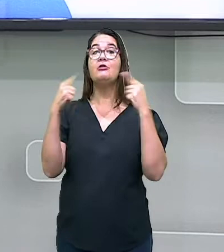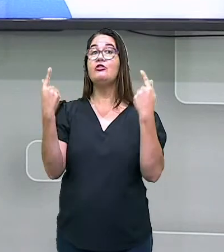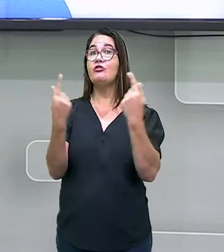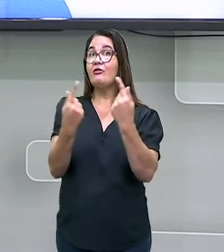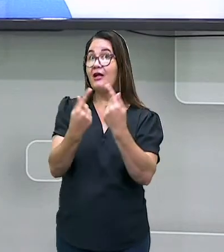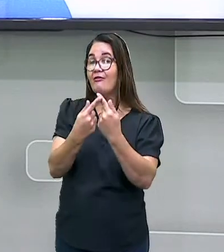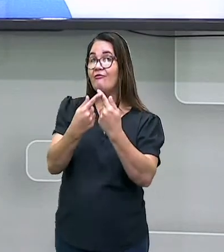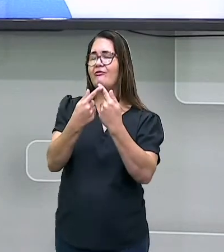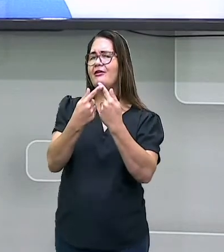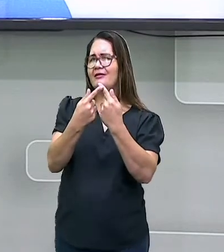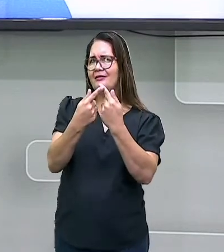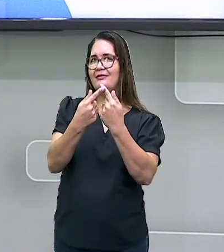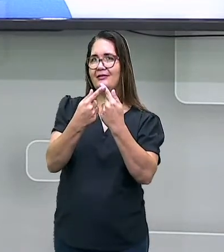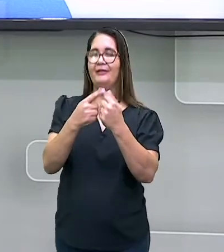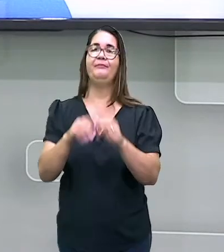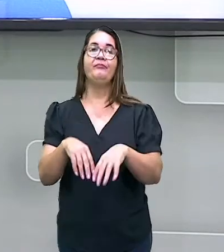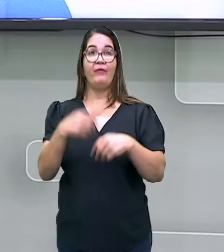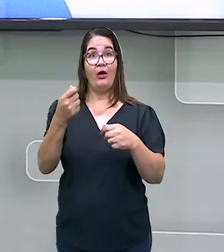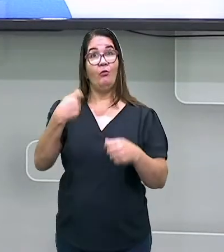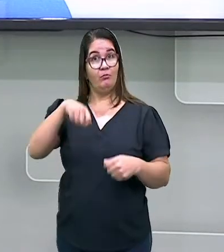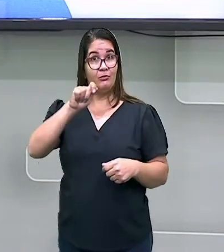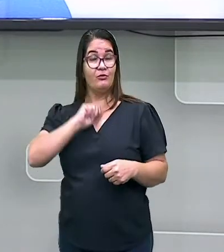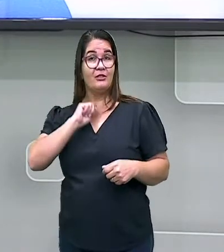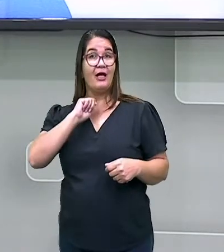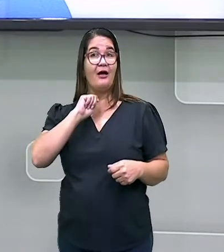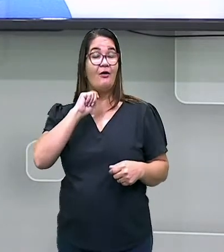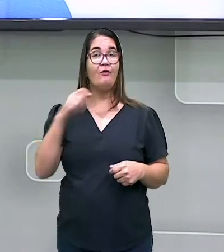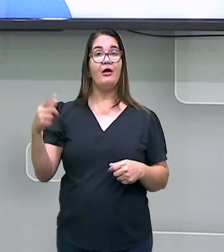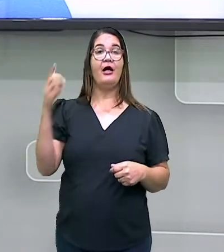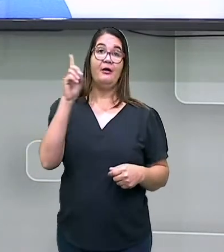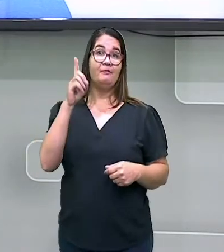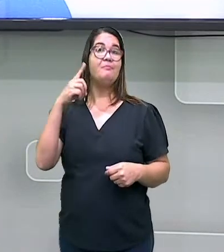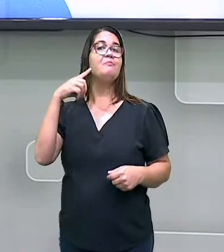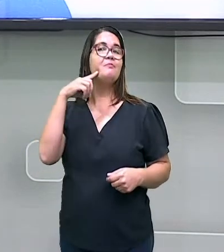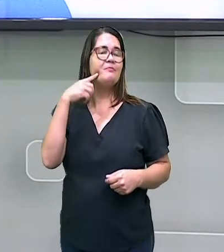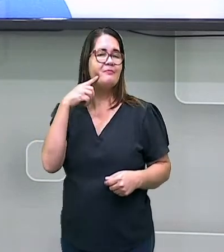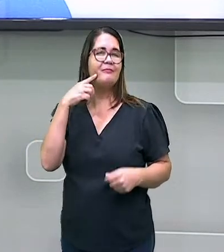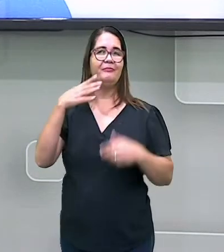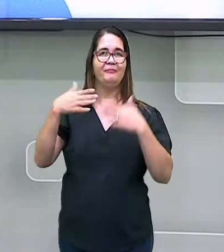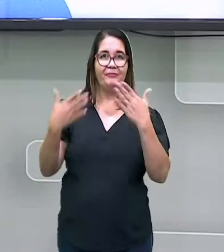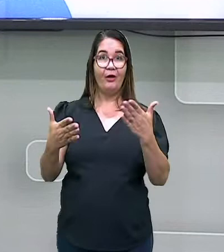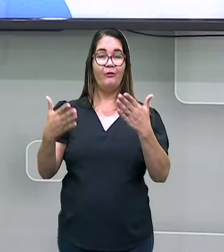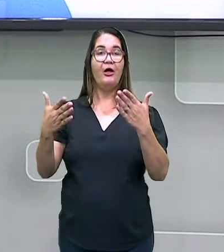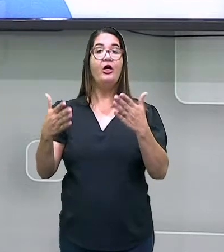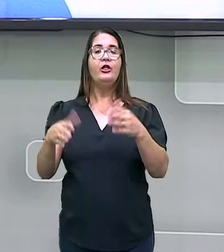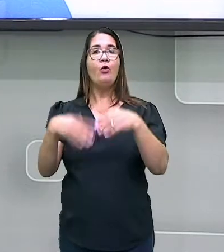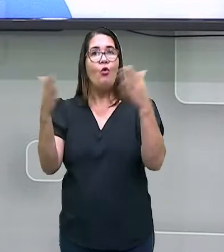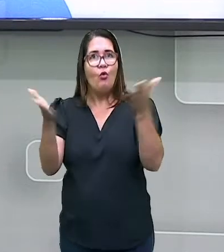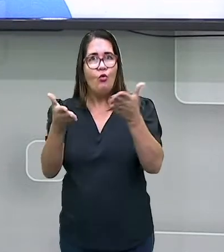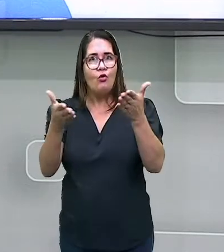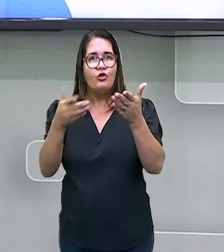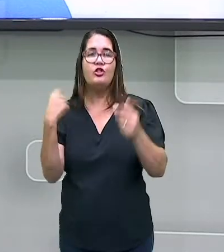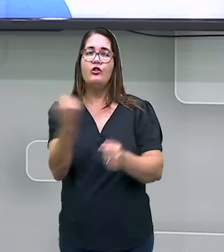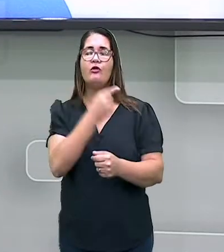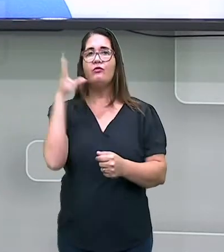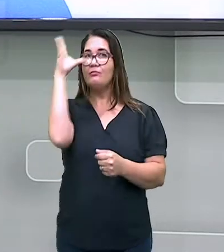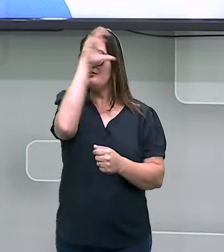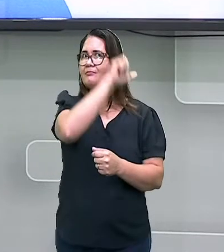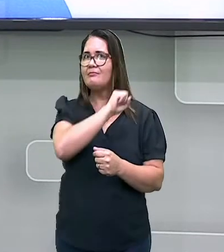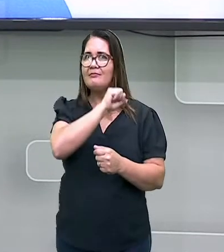com o componente curricular de Geografia. Hoje nós vamos falar sobre município, com